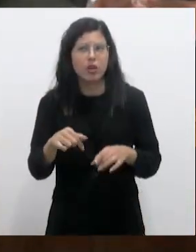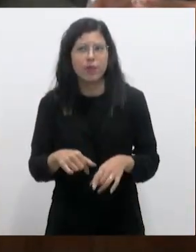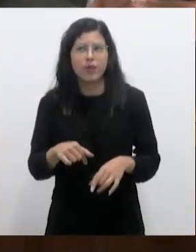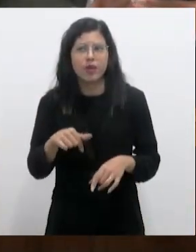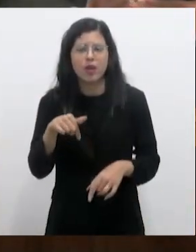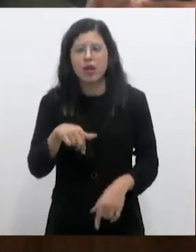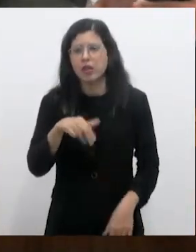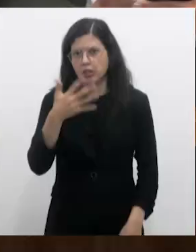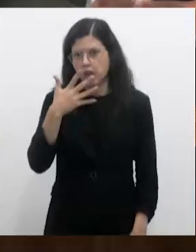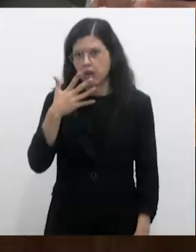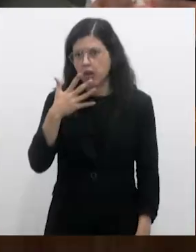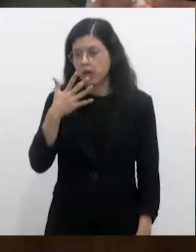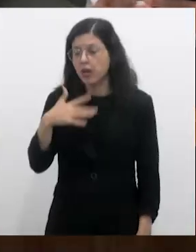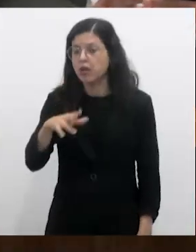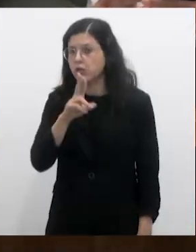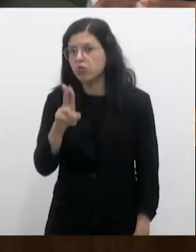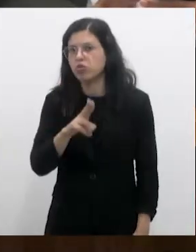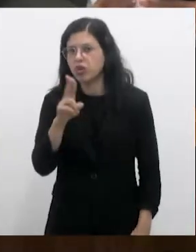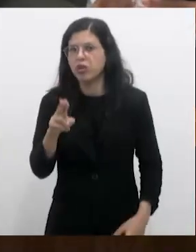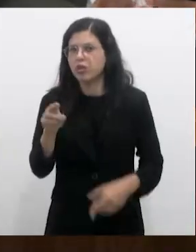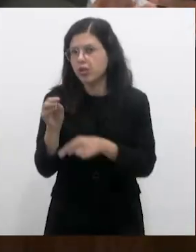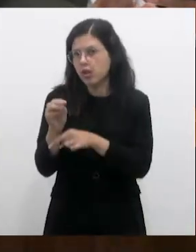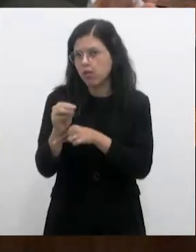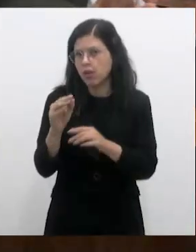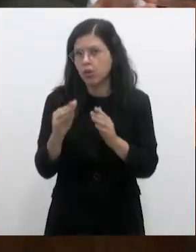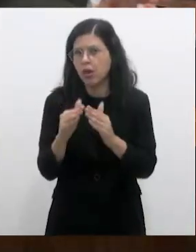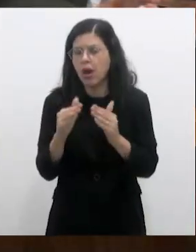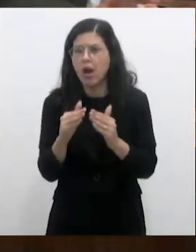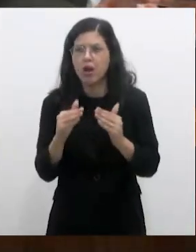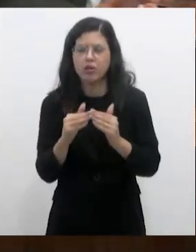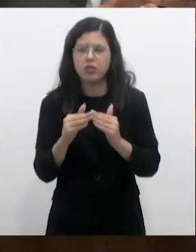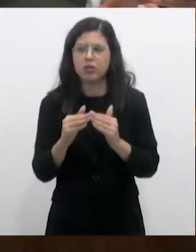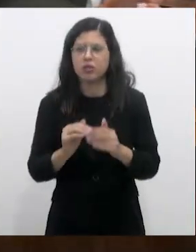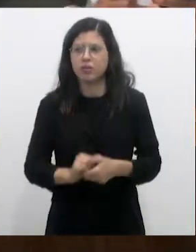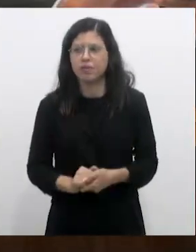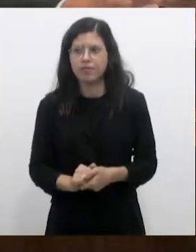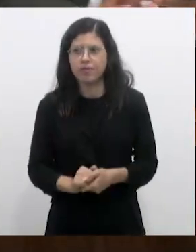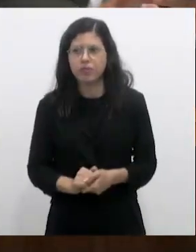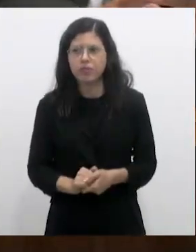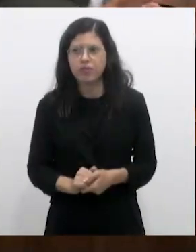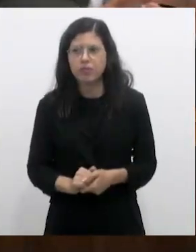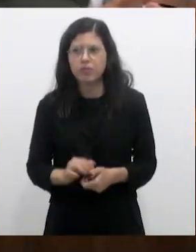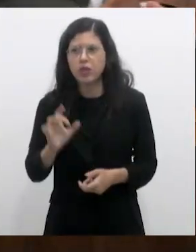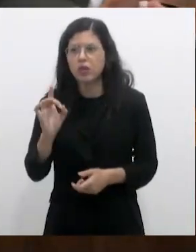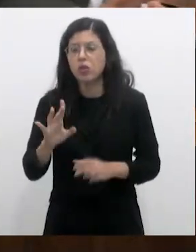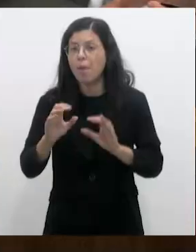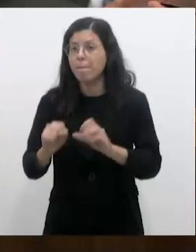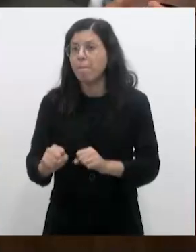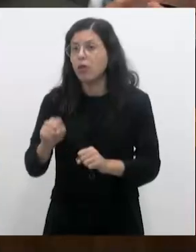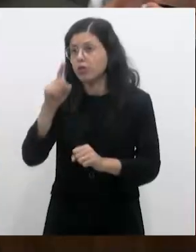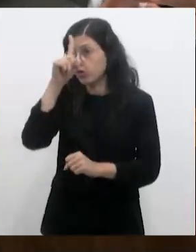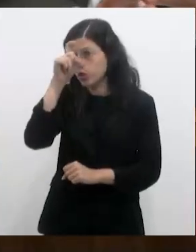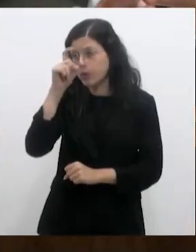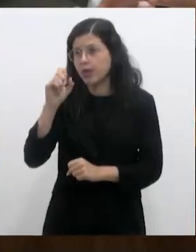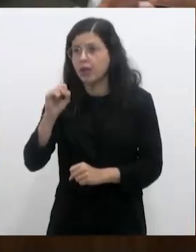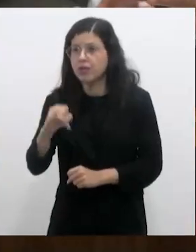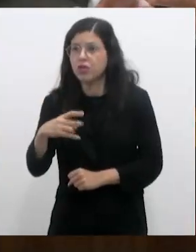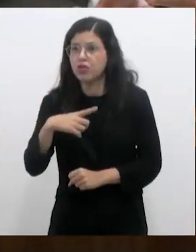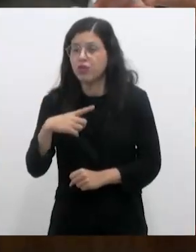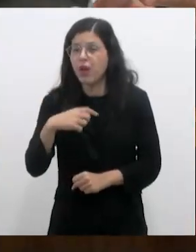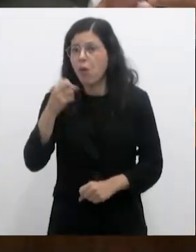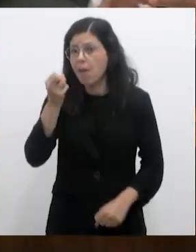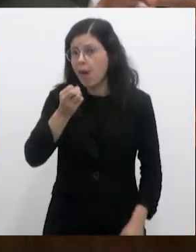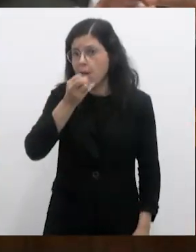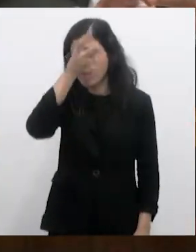home care. Só pode sair de casa, só pode ir, deputada Aline, para o hospital através de uma ambulância,